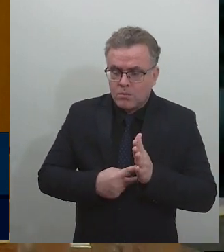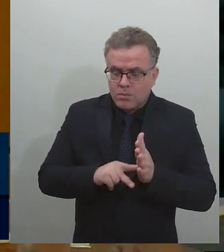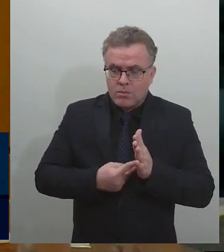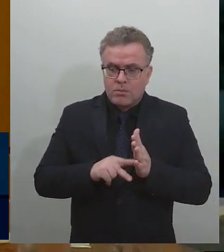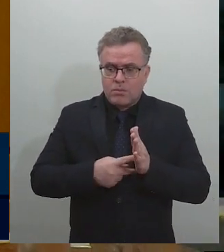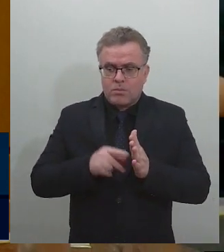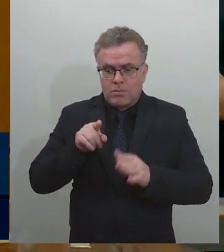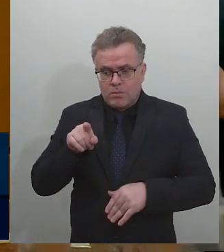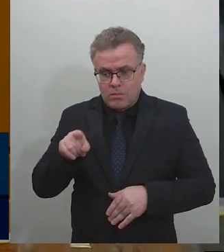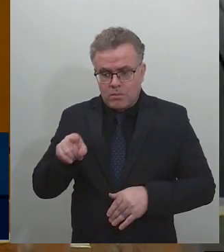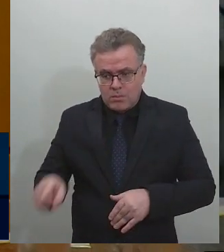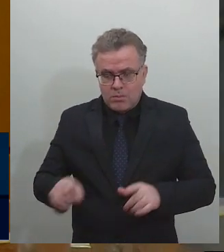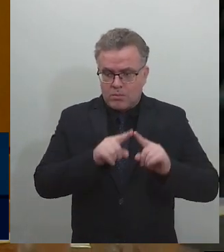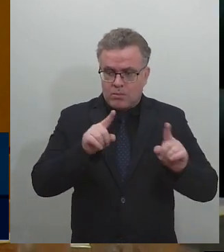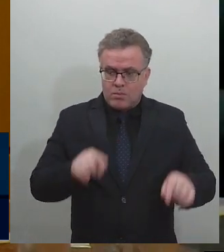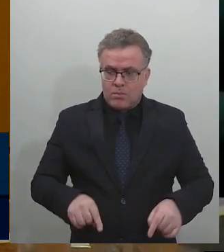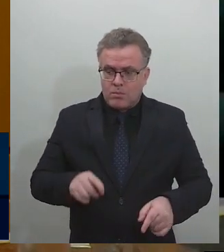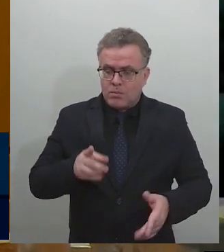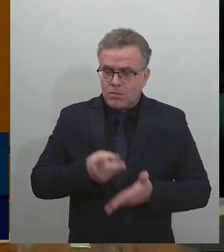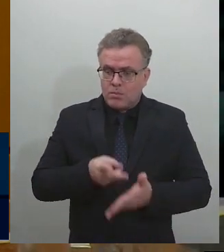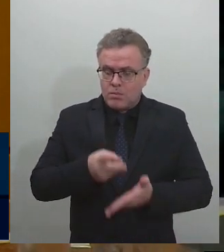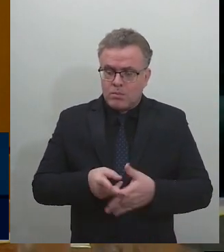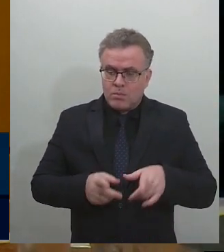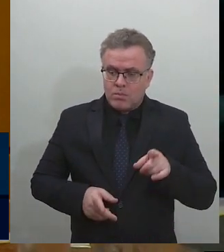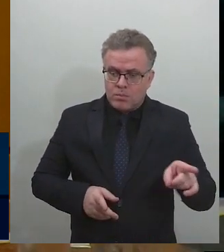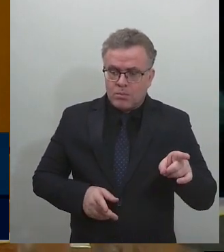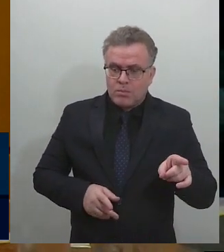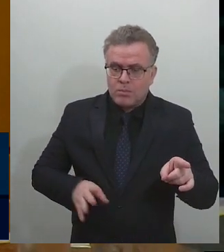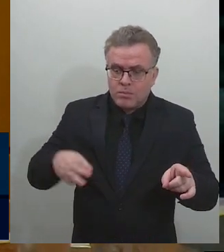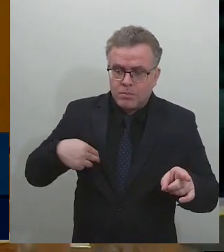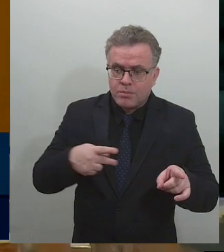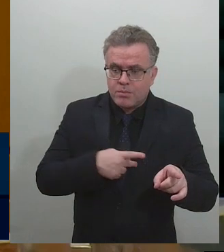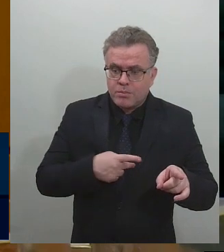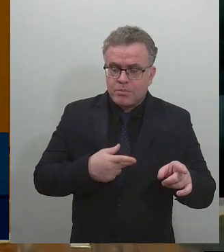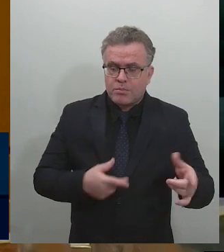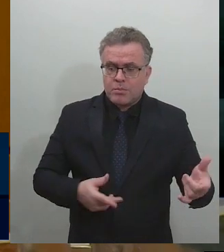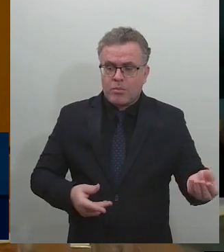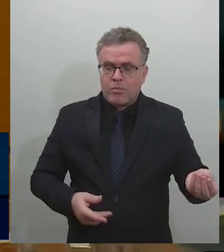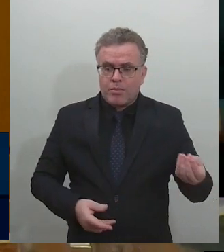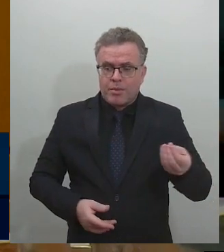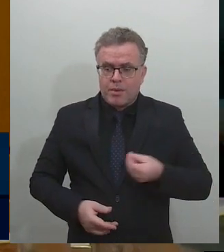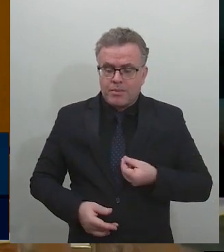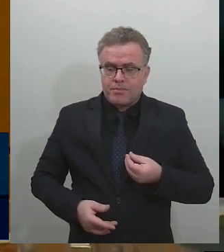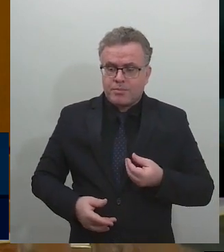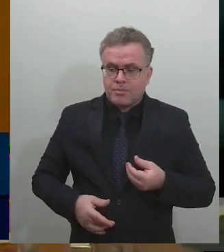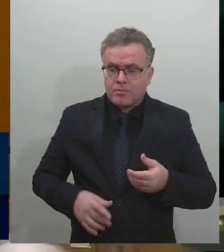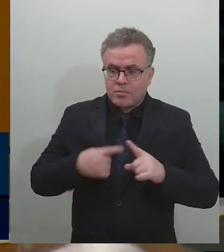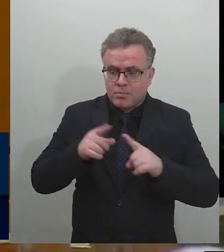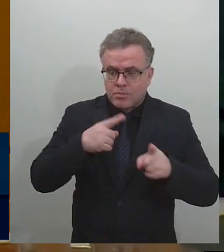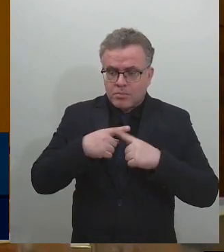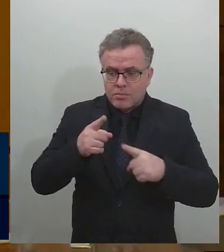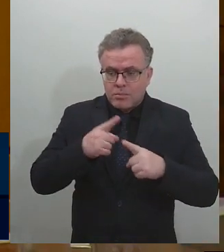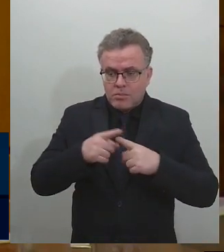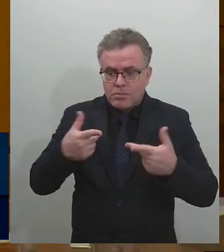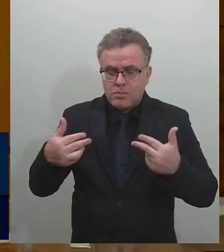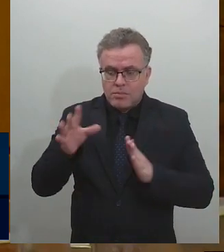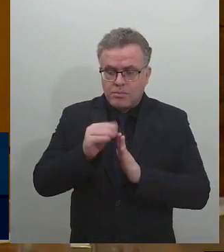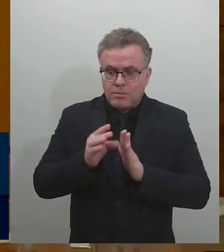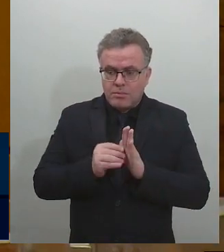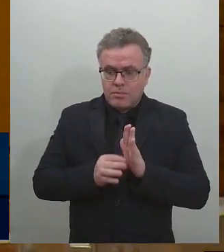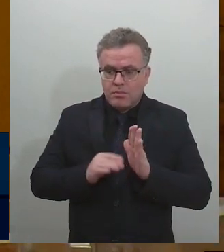Ministério Público. Nós já recebemos também algumas manifestações sobre essa matéria. Afinal de contas, cargos em